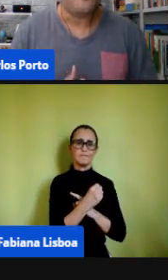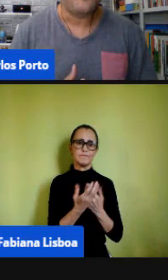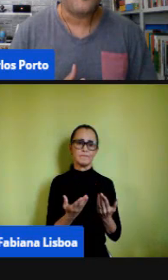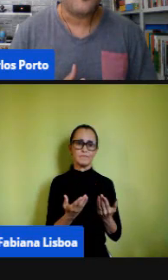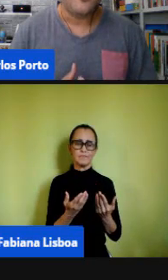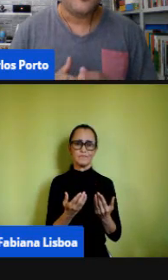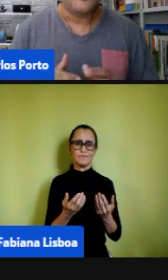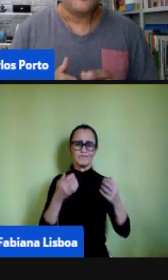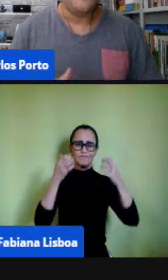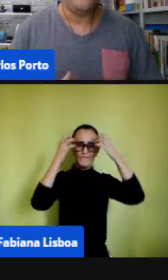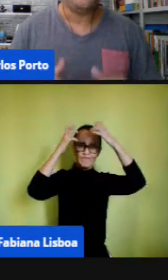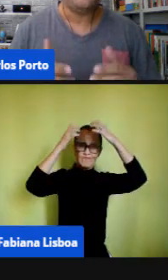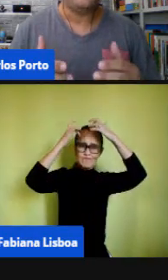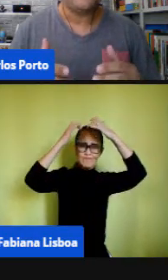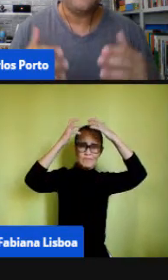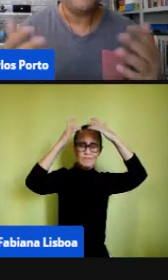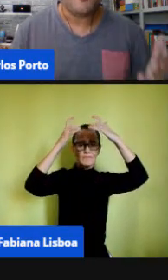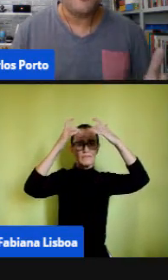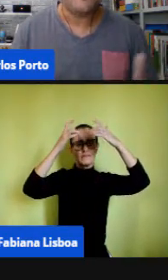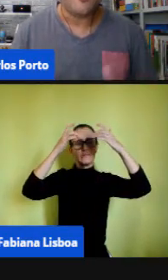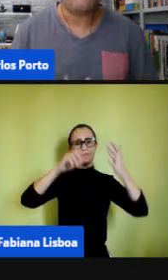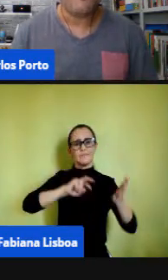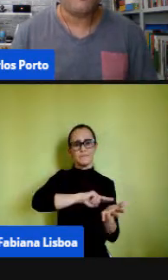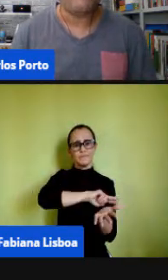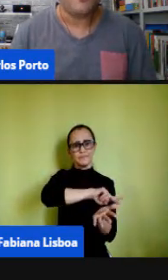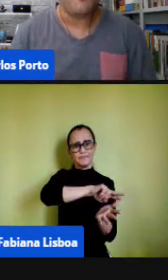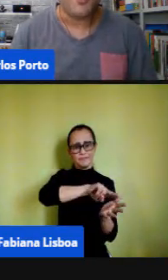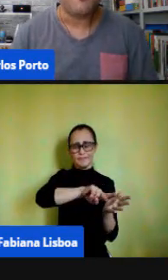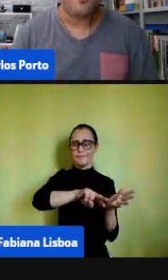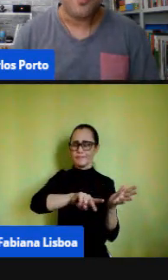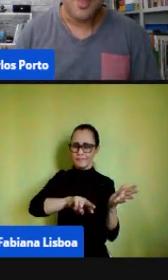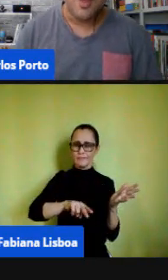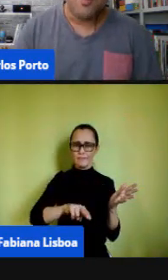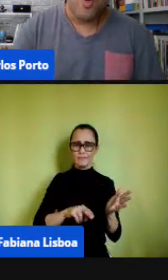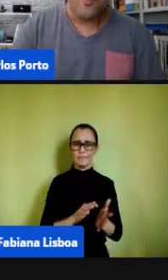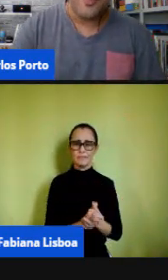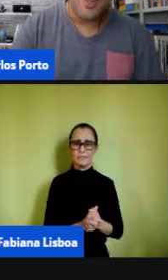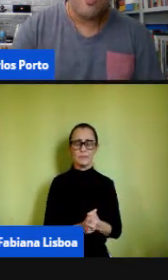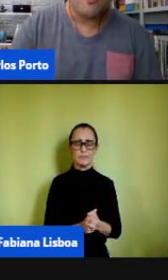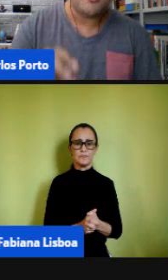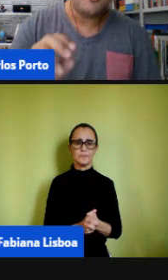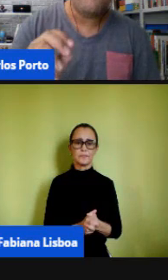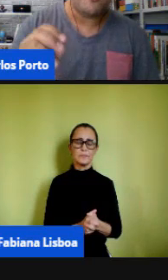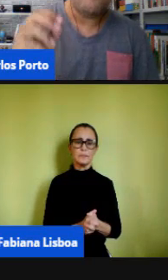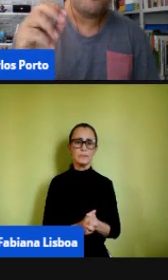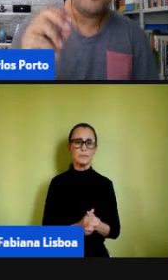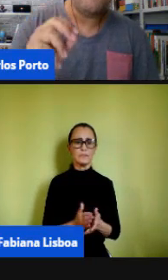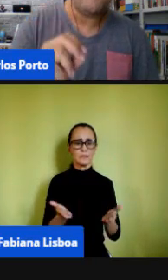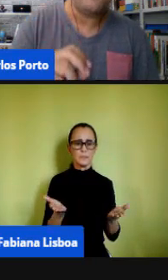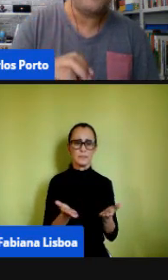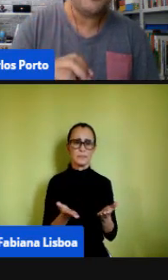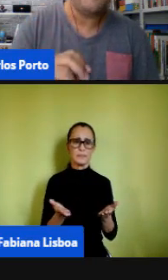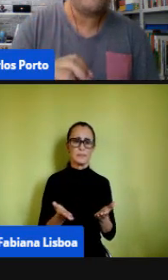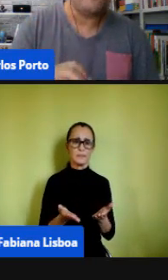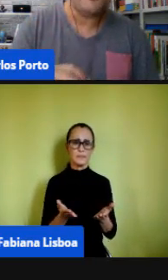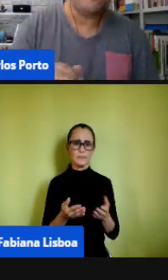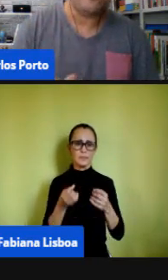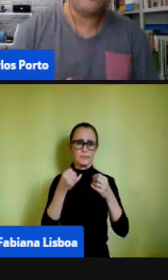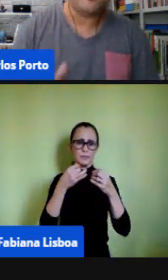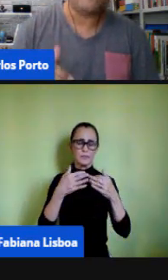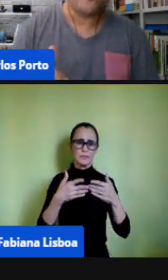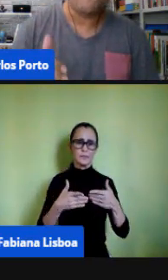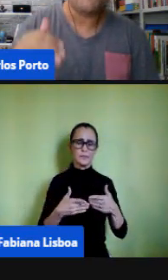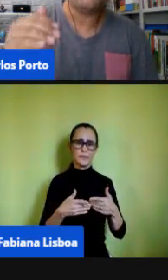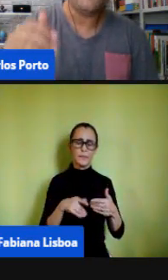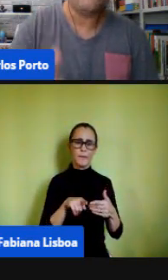cognição e em outros e demais aspectos também. Bom, e agora eu falo um pouquinho para você, nesse momento,